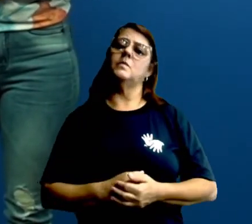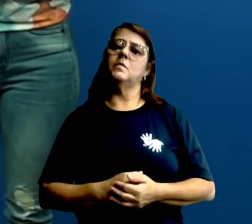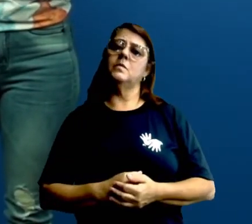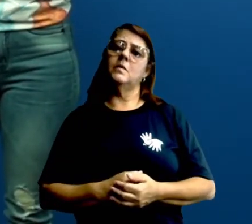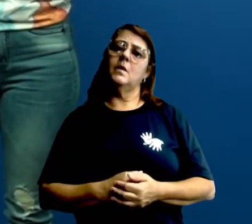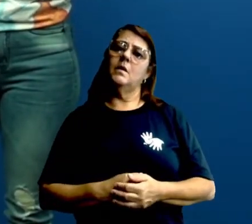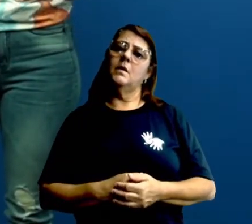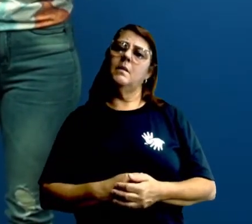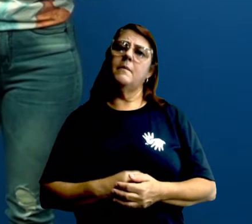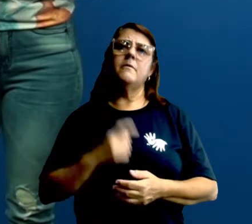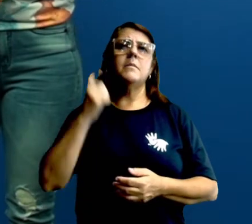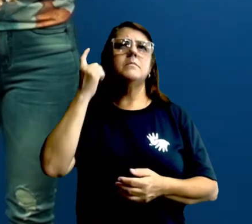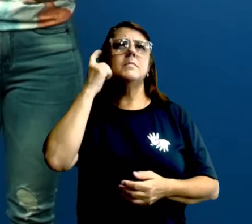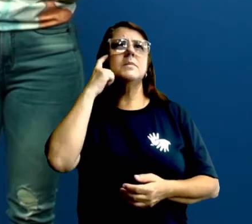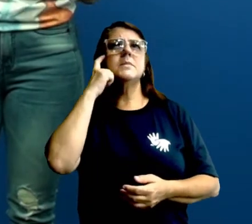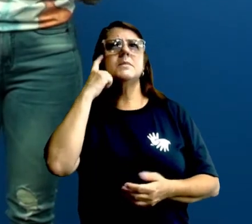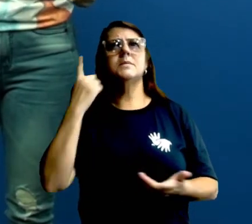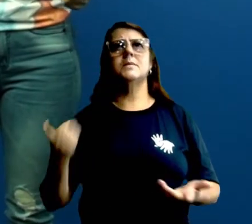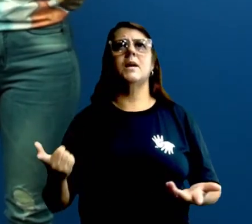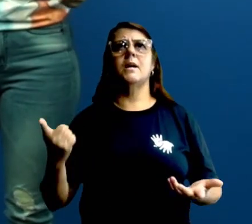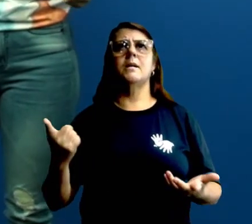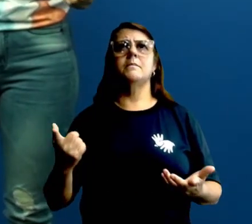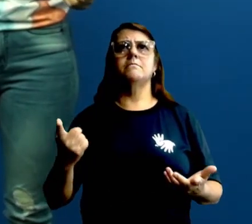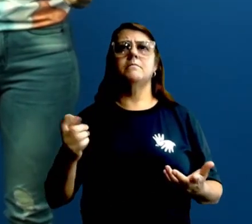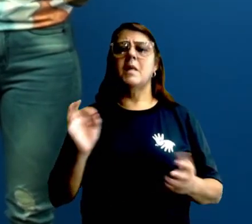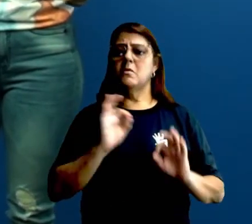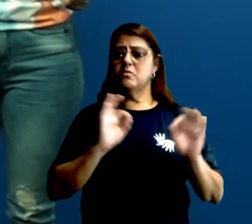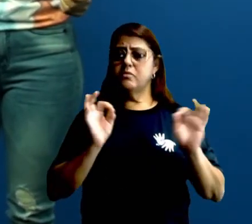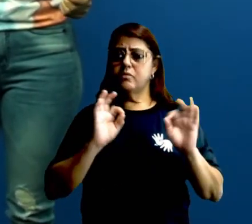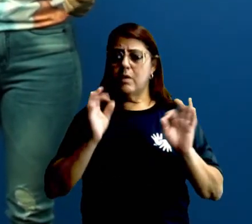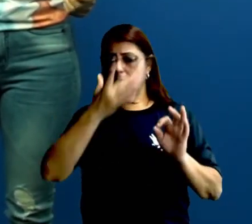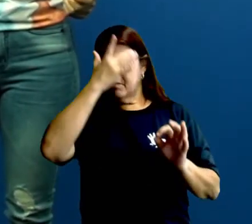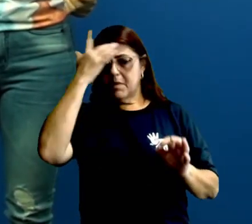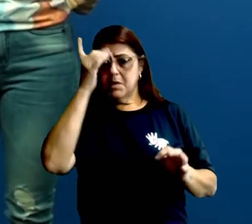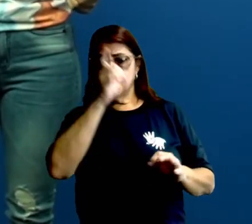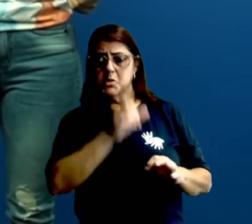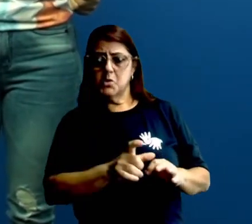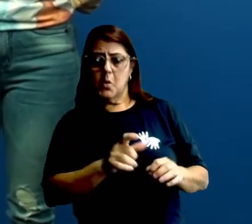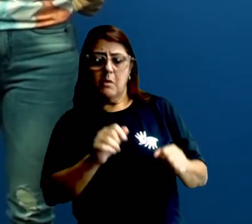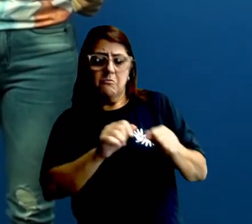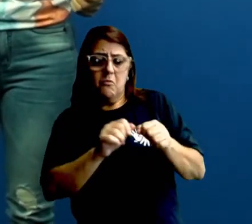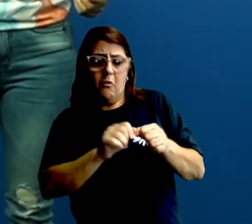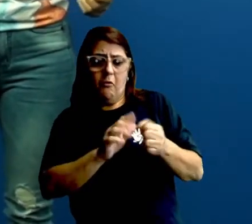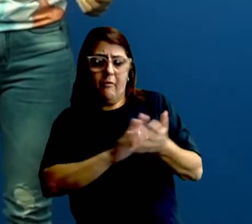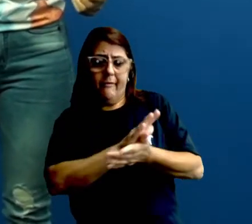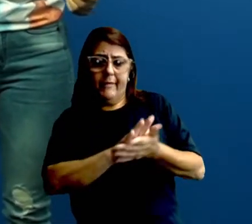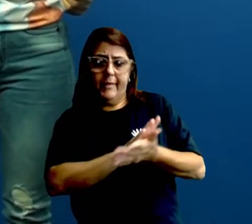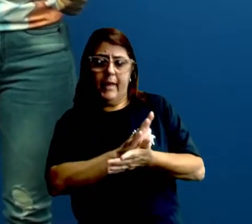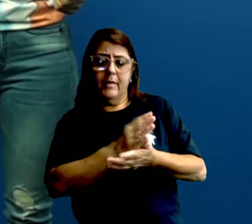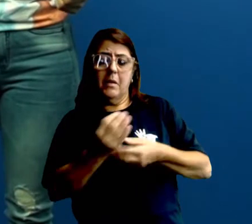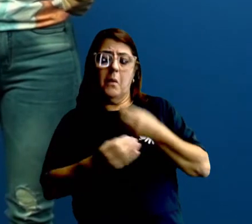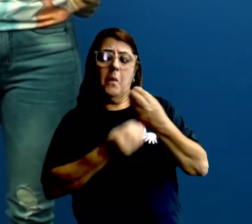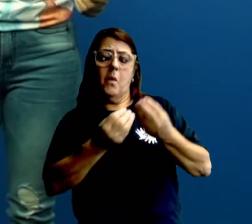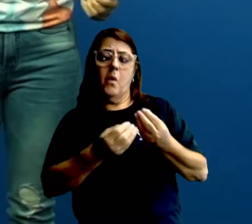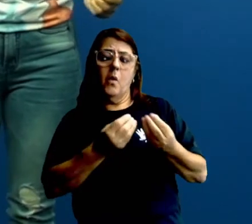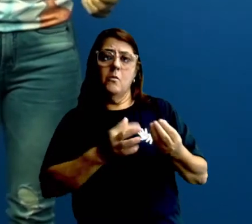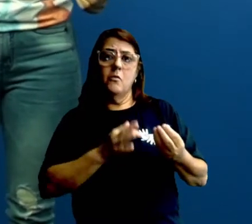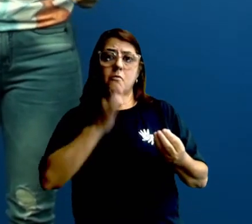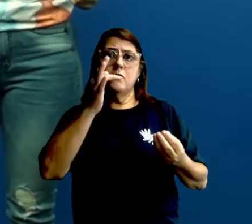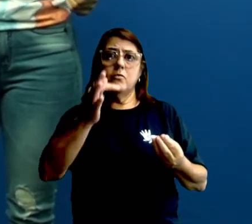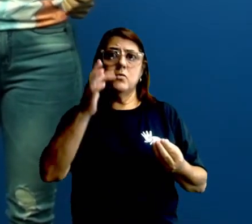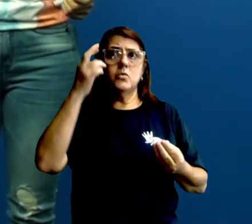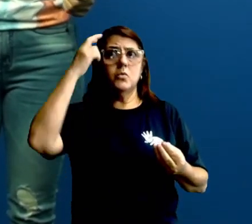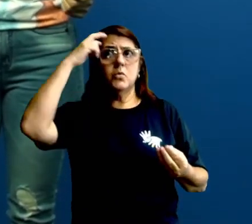tradicional. Imaginem só que, se não fosse através dessas pessoas, que muito da nossa